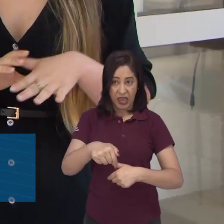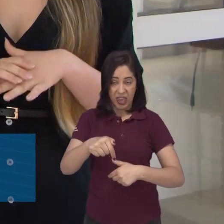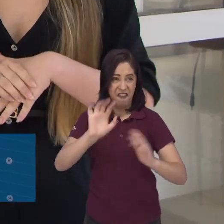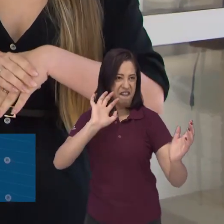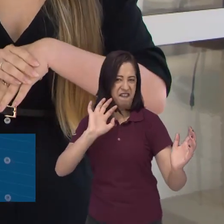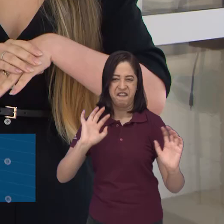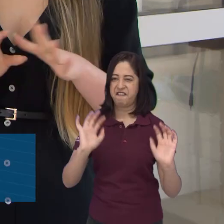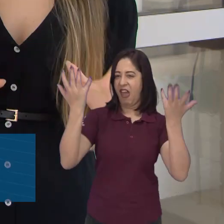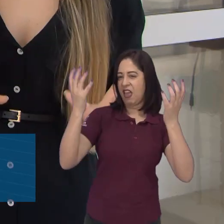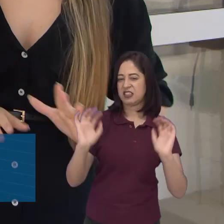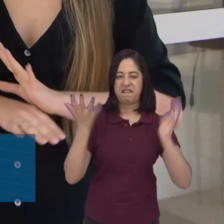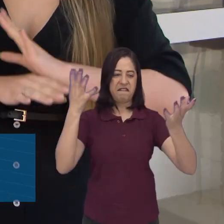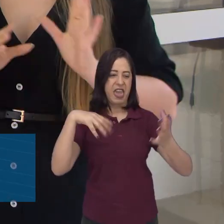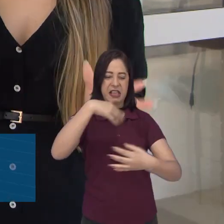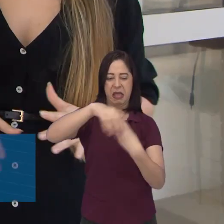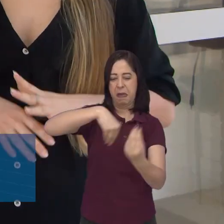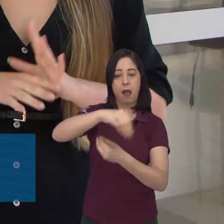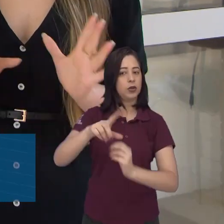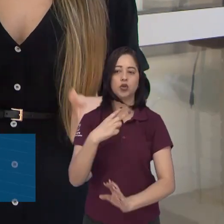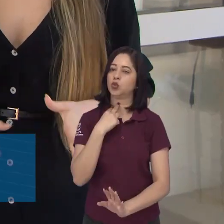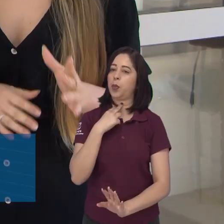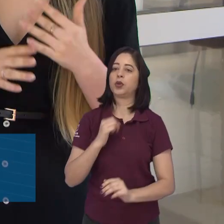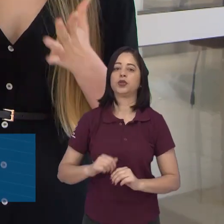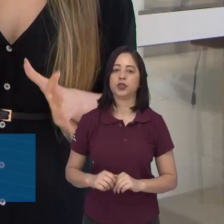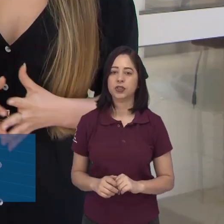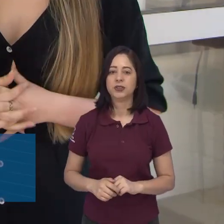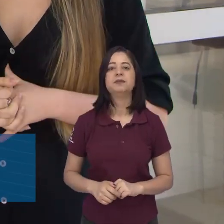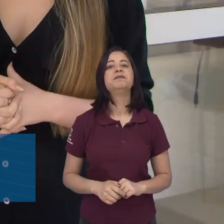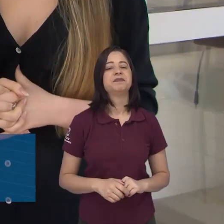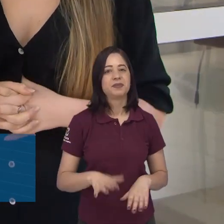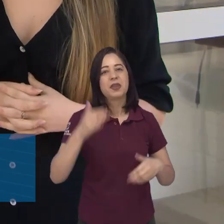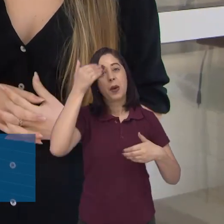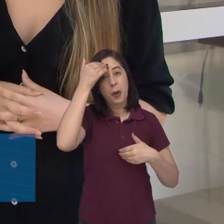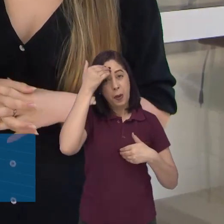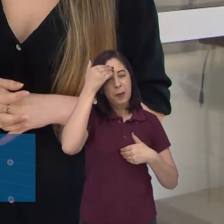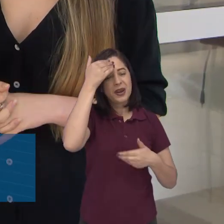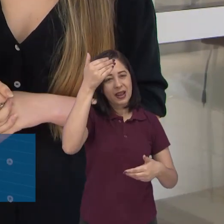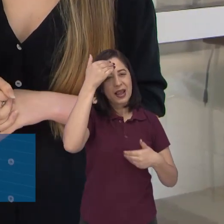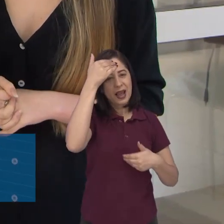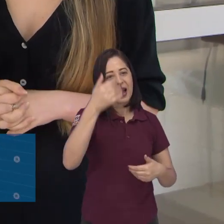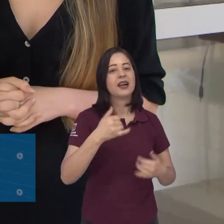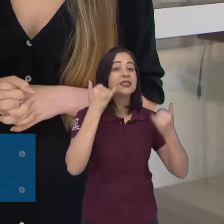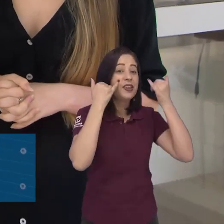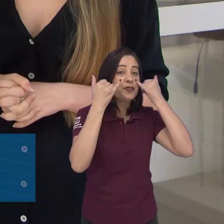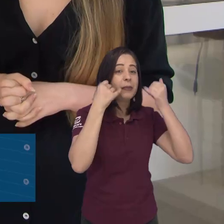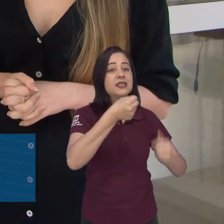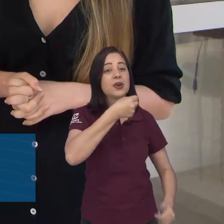gente não permite, em hipótese alguma, bagunça, festa e coisas do tipo. Entendi. Isabela, muito obrigada